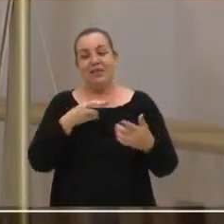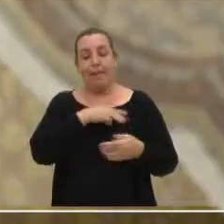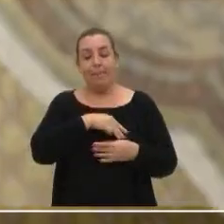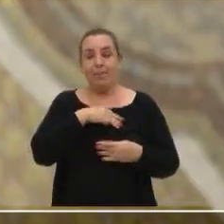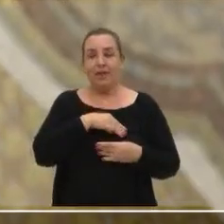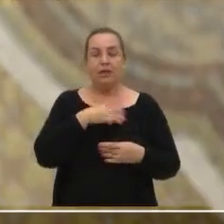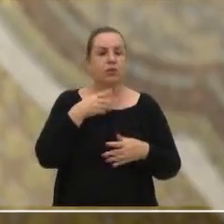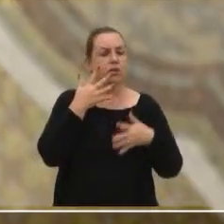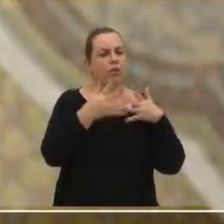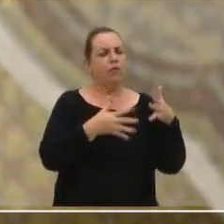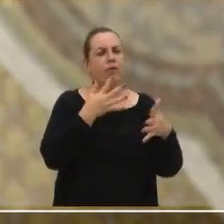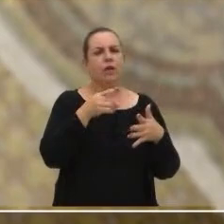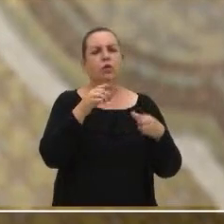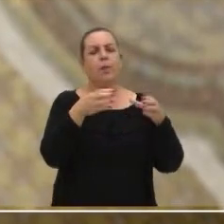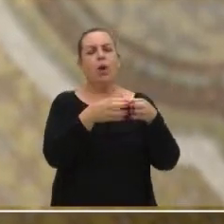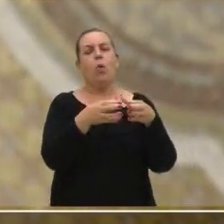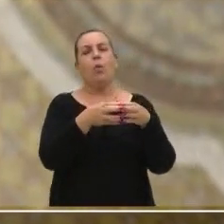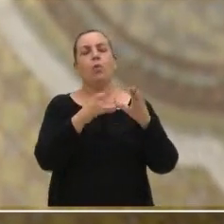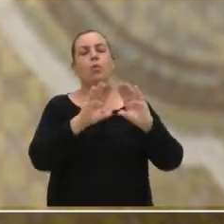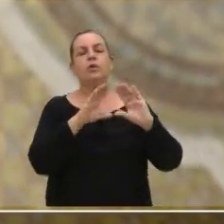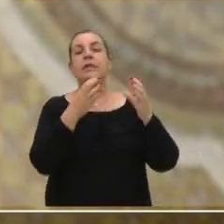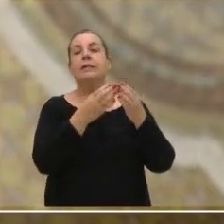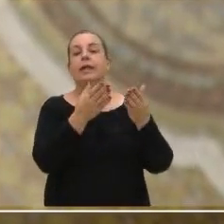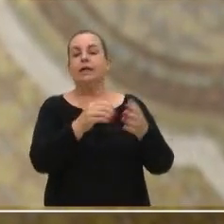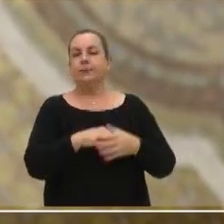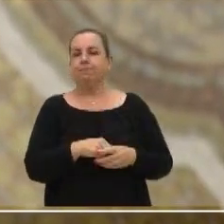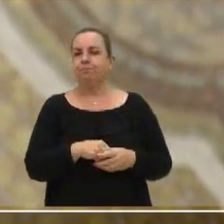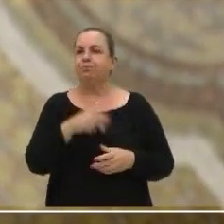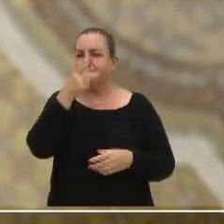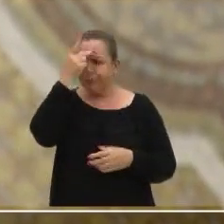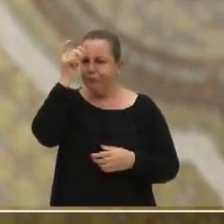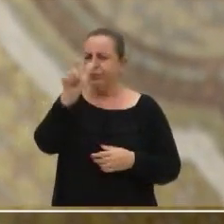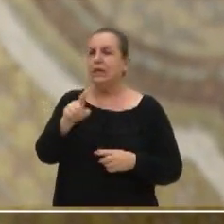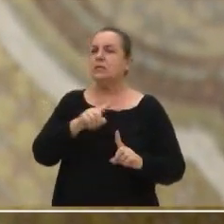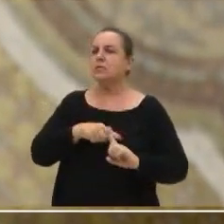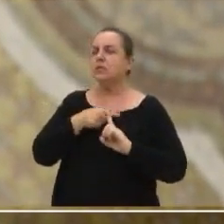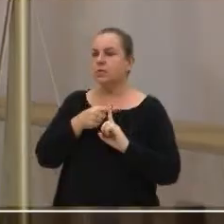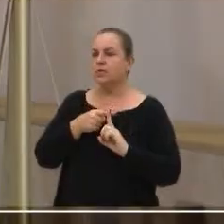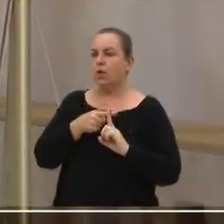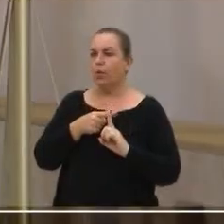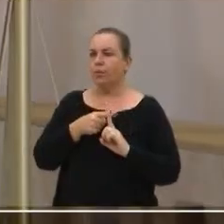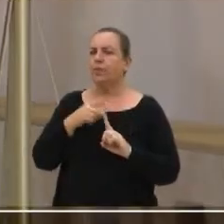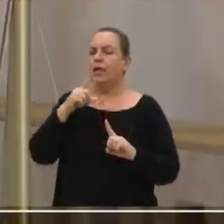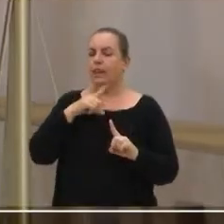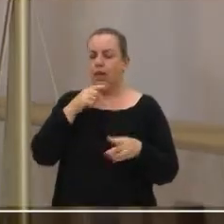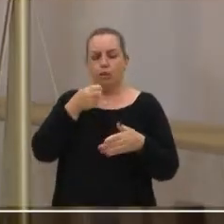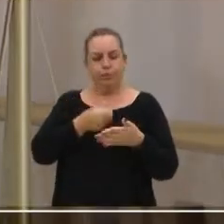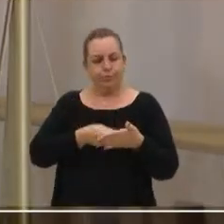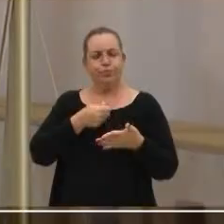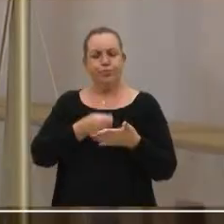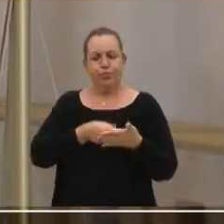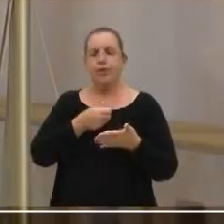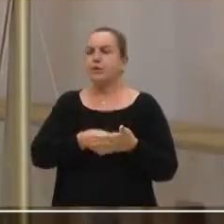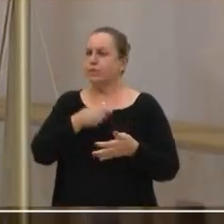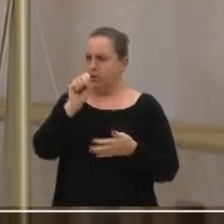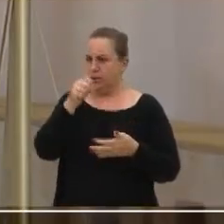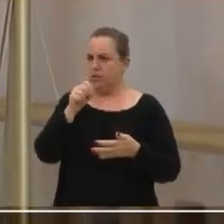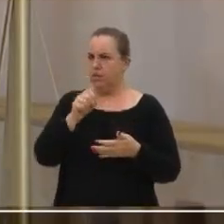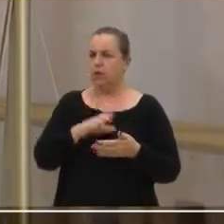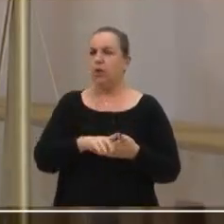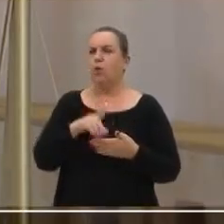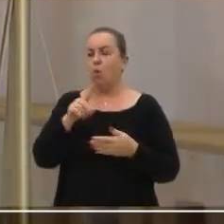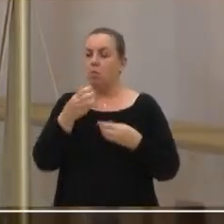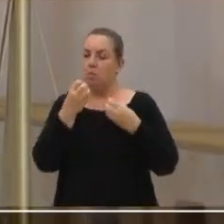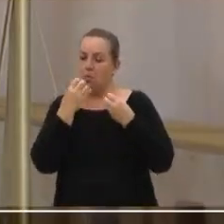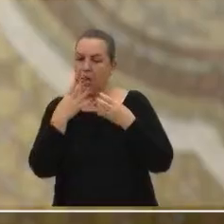Mateus está dizendo para a comunidade: um cristão tem suas obrigações com o